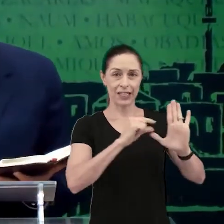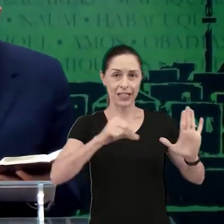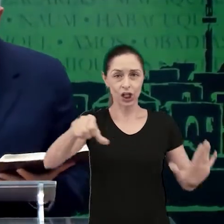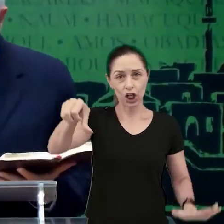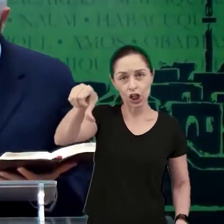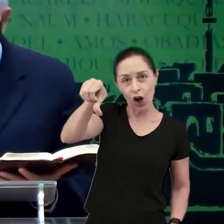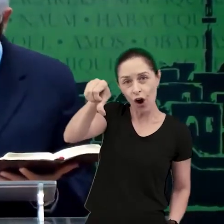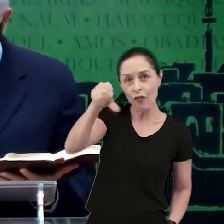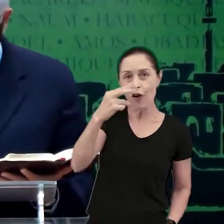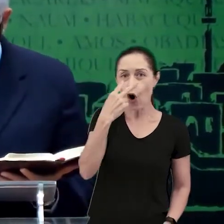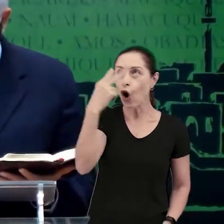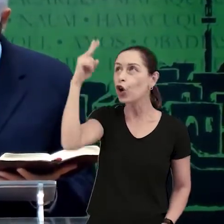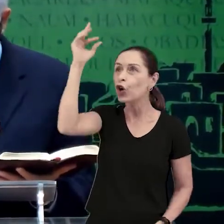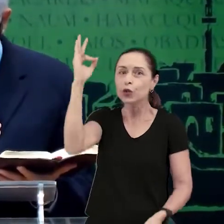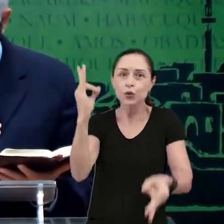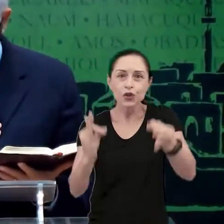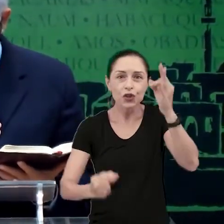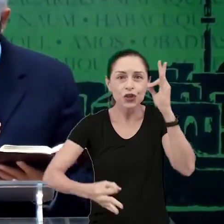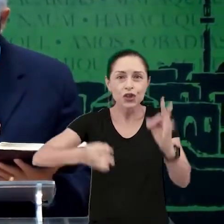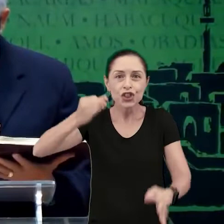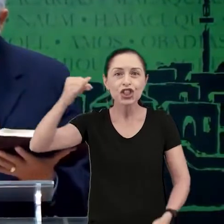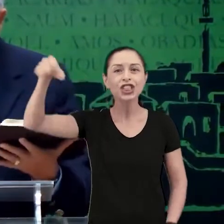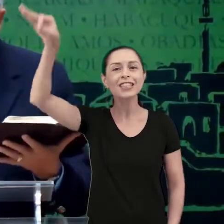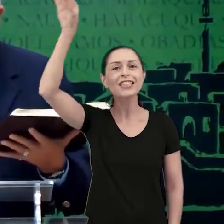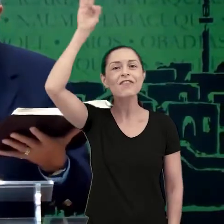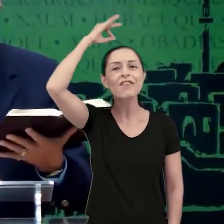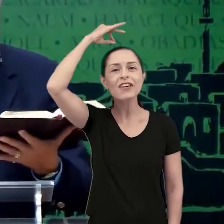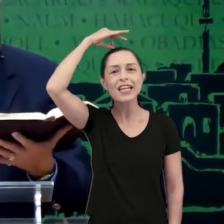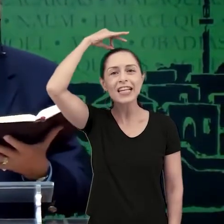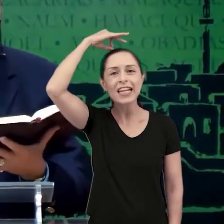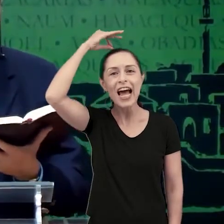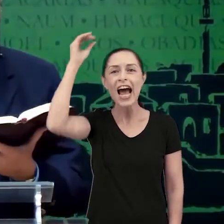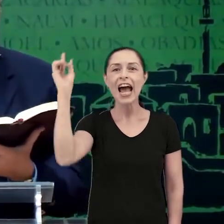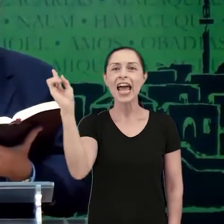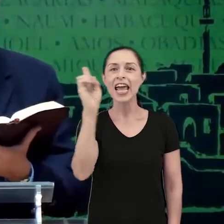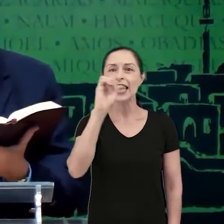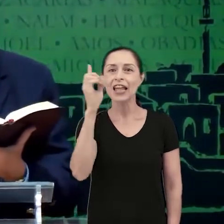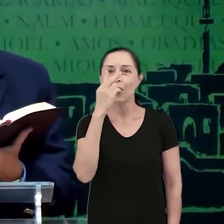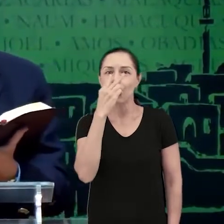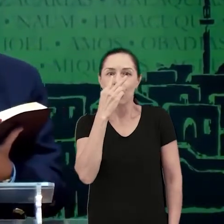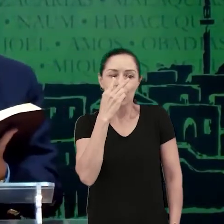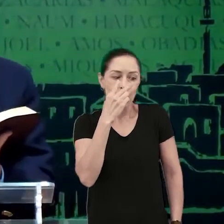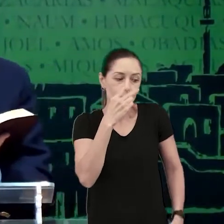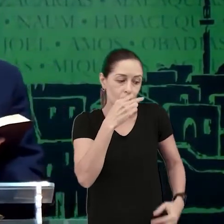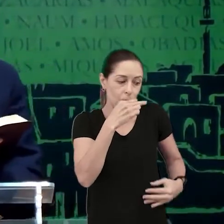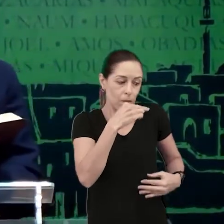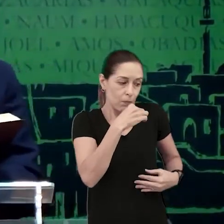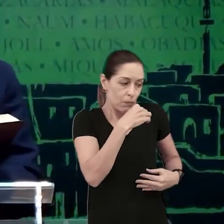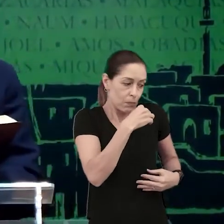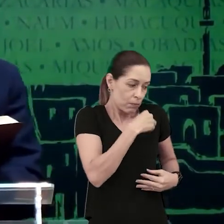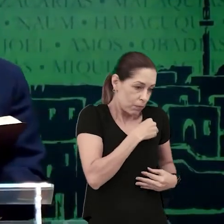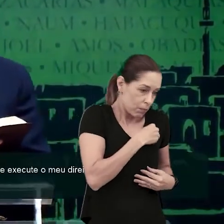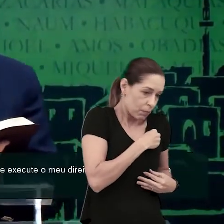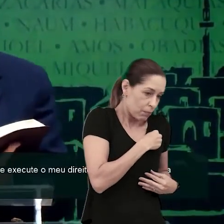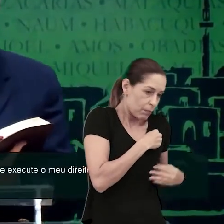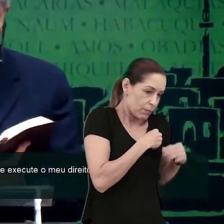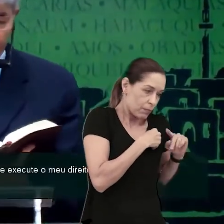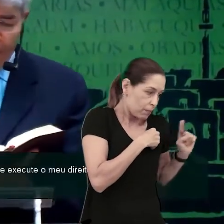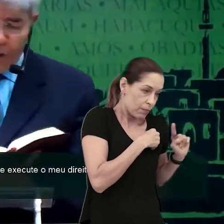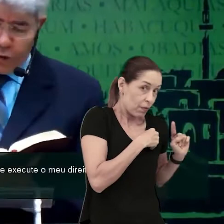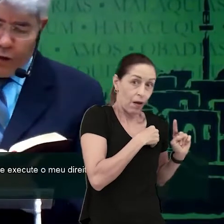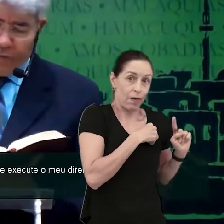para a justiça divina, em vez de desculpar-se de seu pecado. Você pode ler o 9 comigo? Vamos